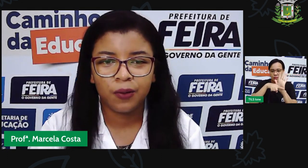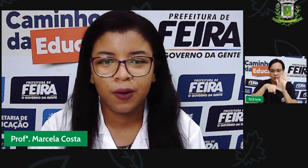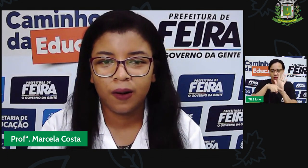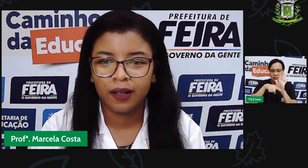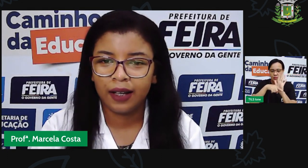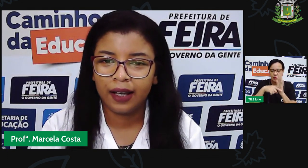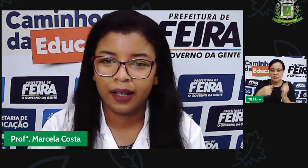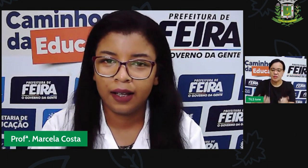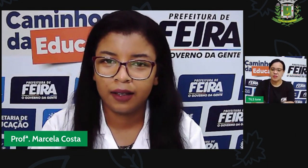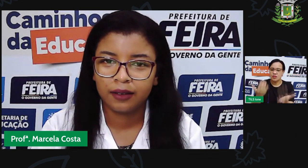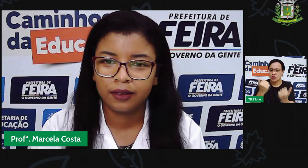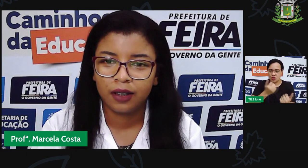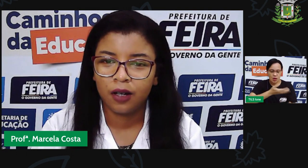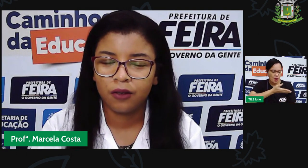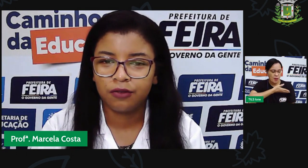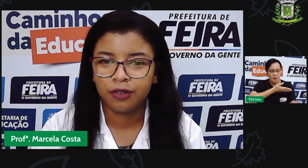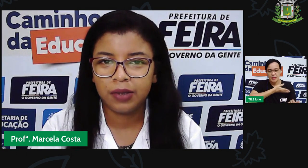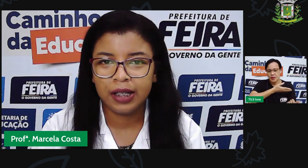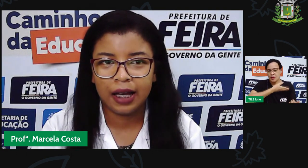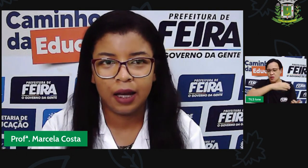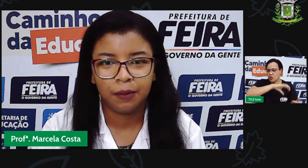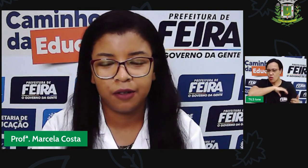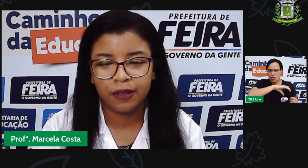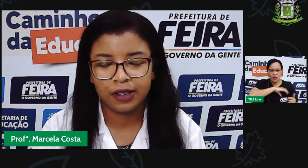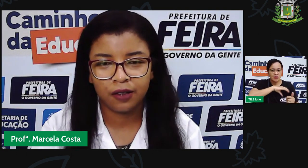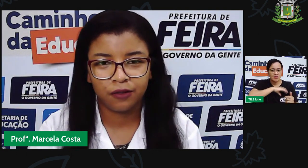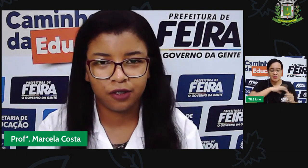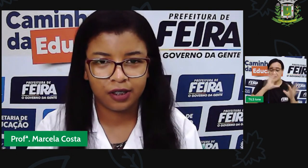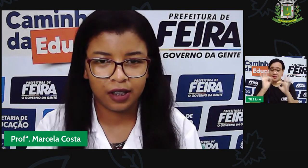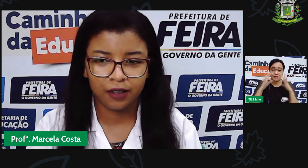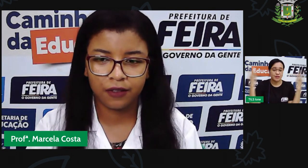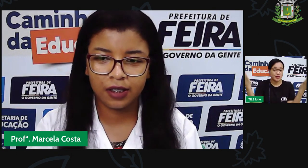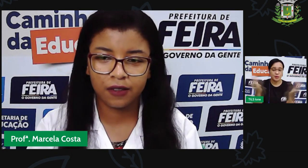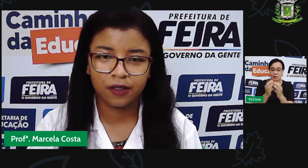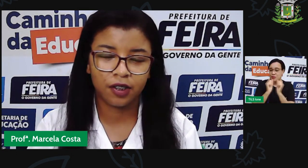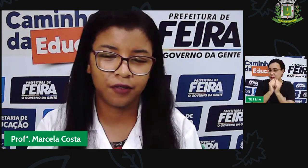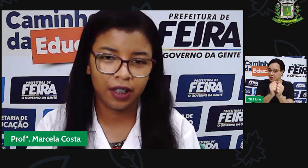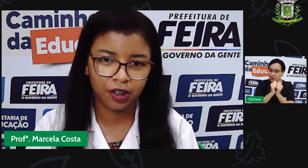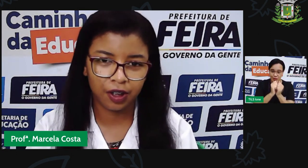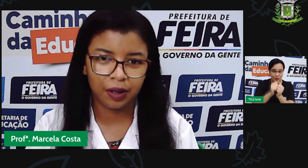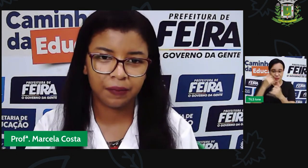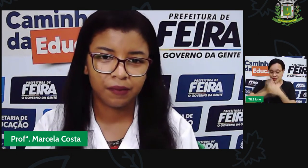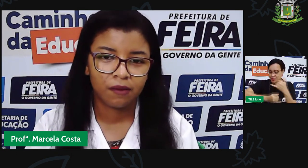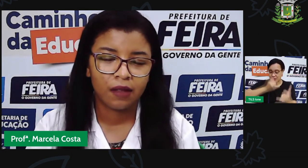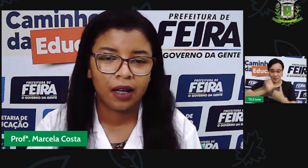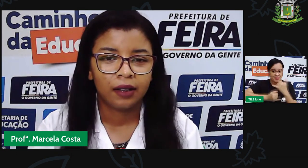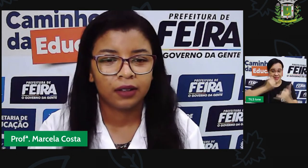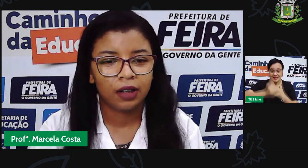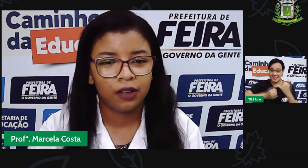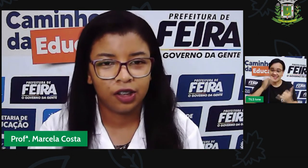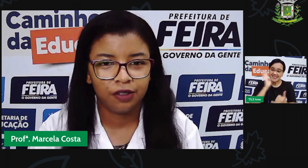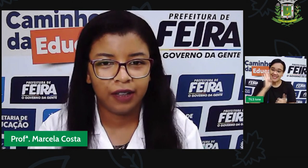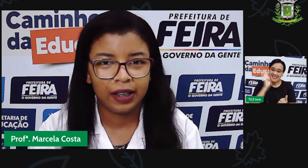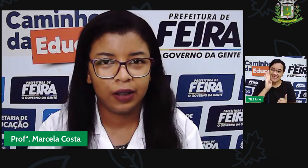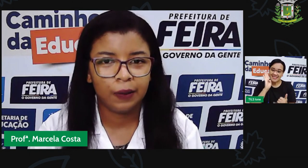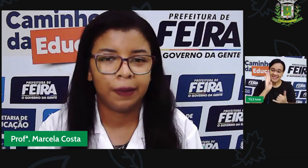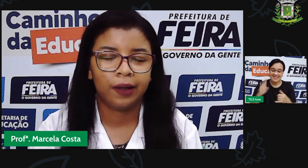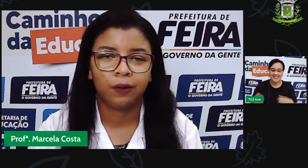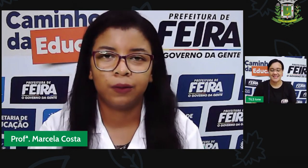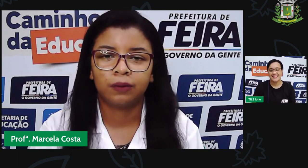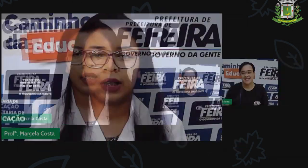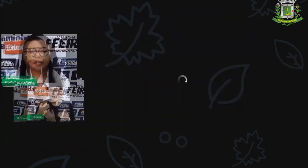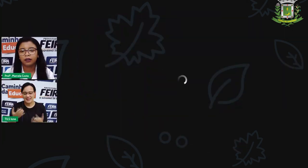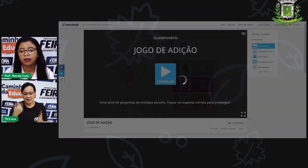Chama algum colega, algum familiar para fazer com você, para você não se divertir. Então, a gente vê aqui